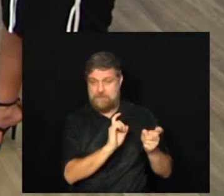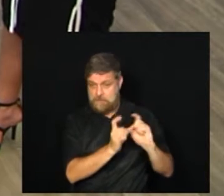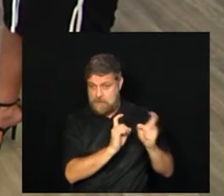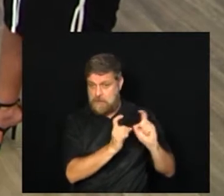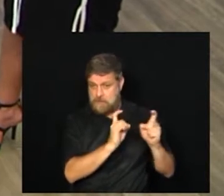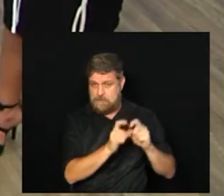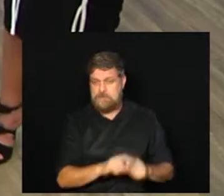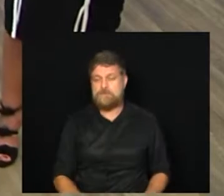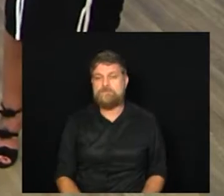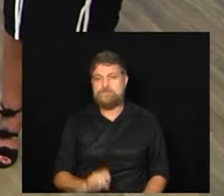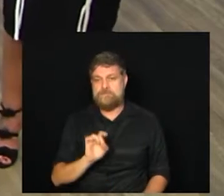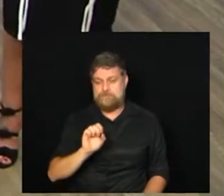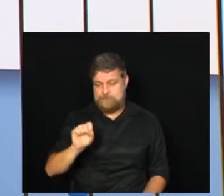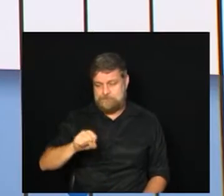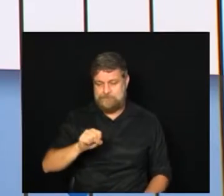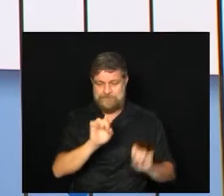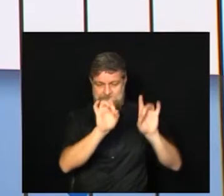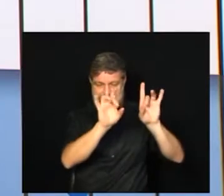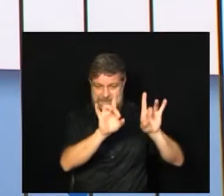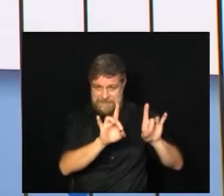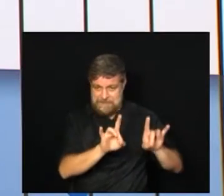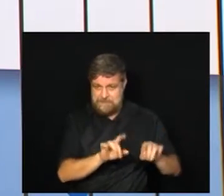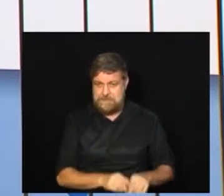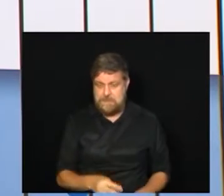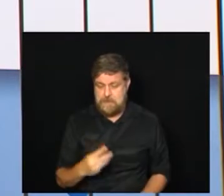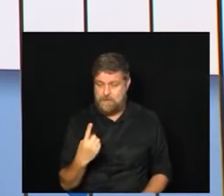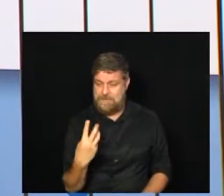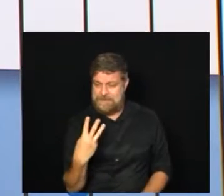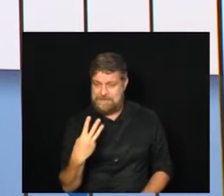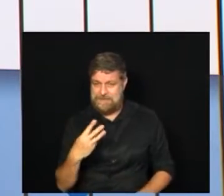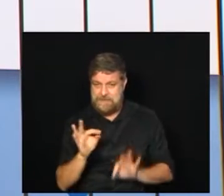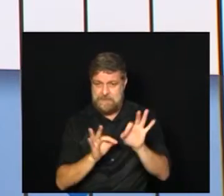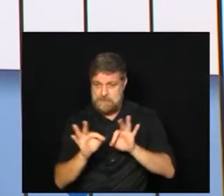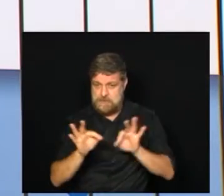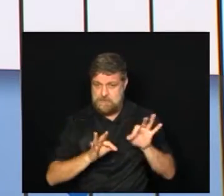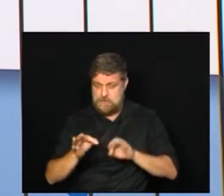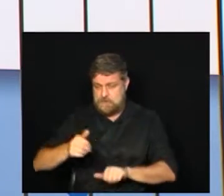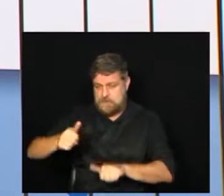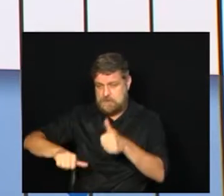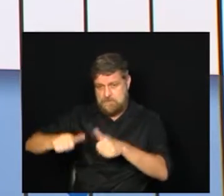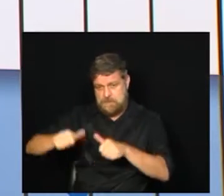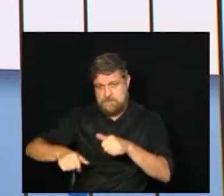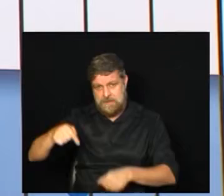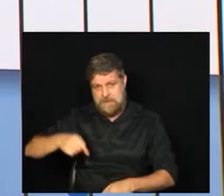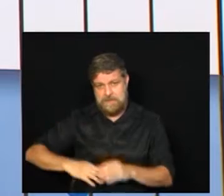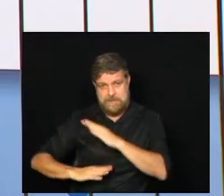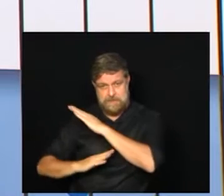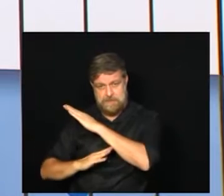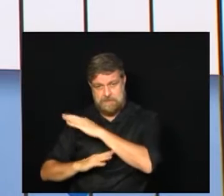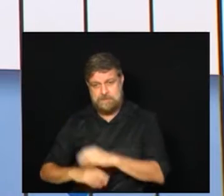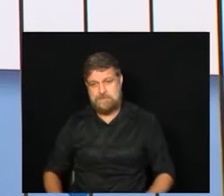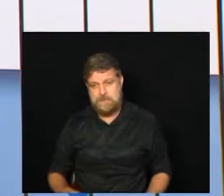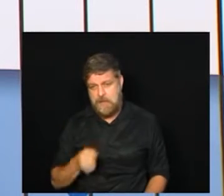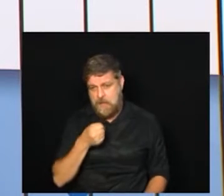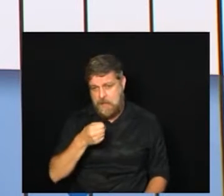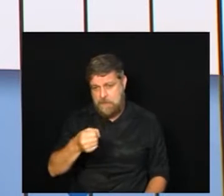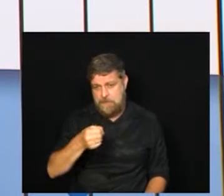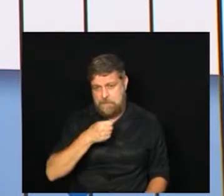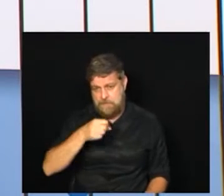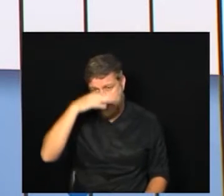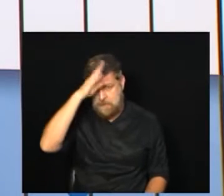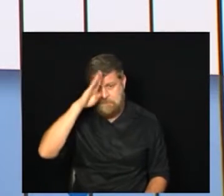uma reunião extraordinária e analisou 13 projetos que tramitam aqui na Câmara de Campinas. A reportagem é de